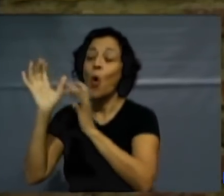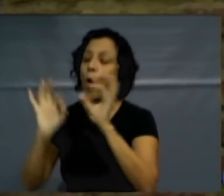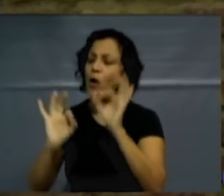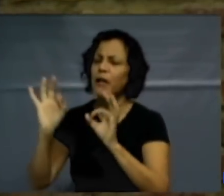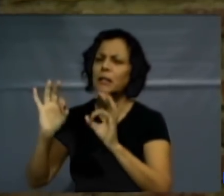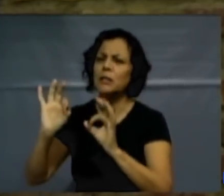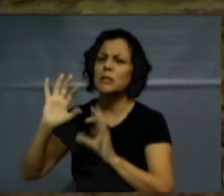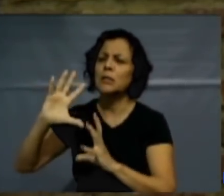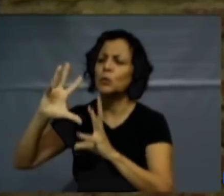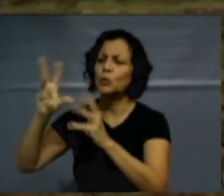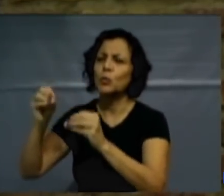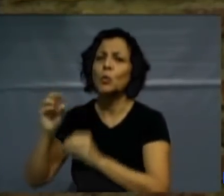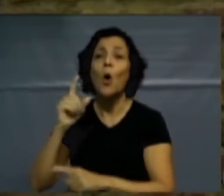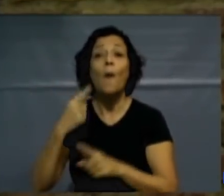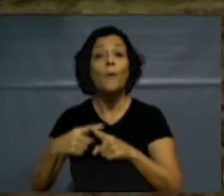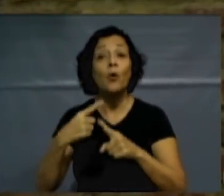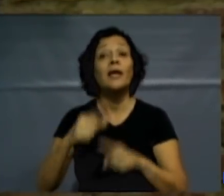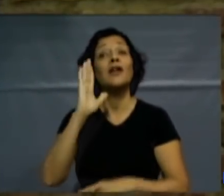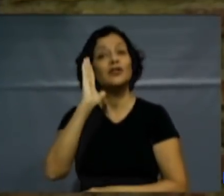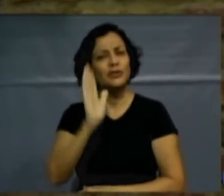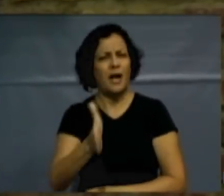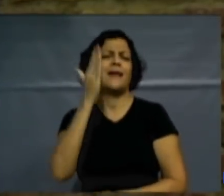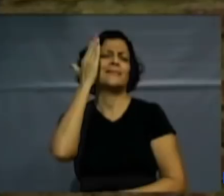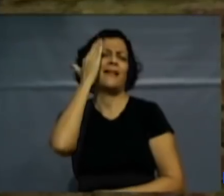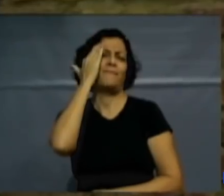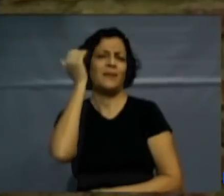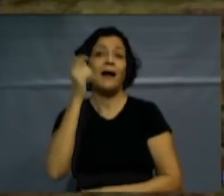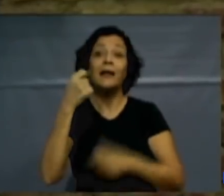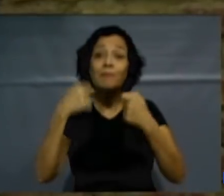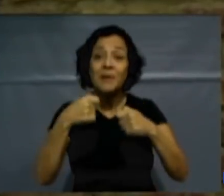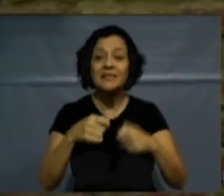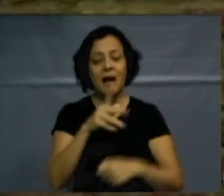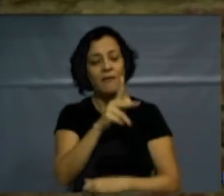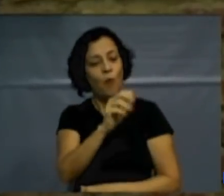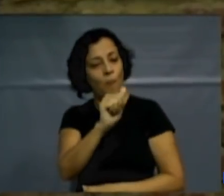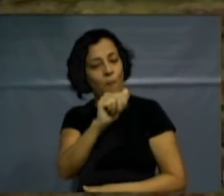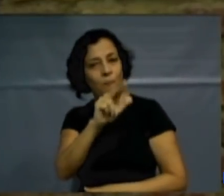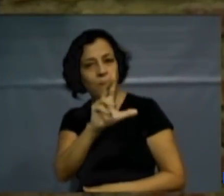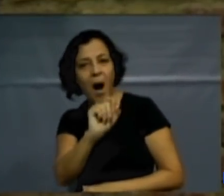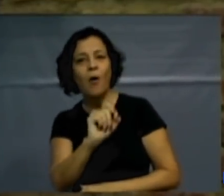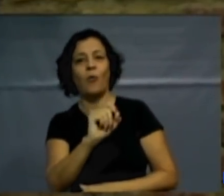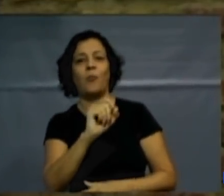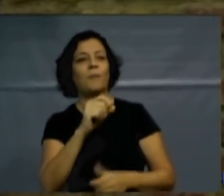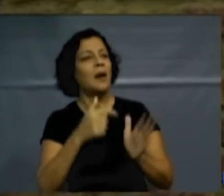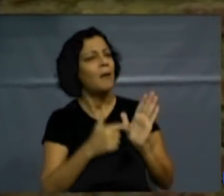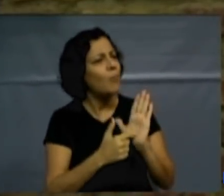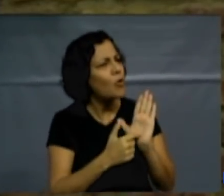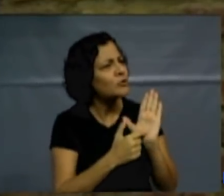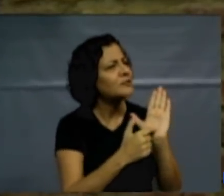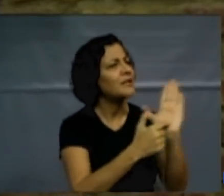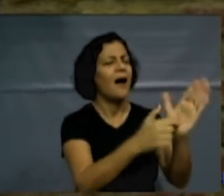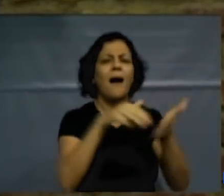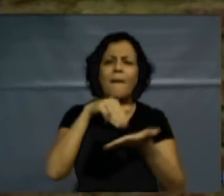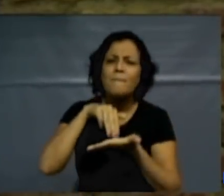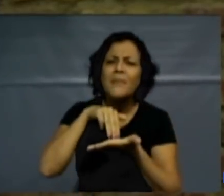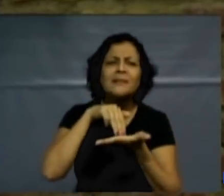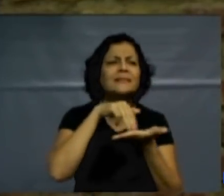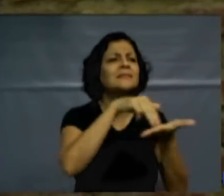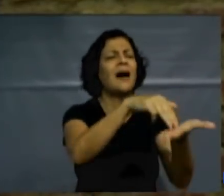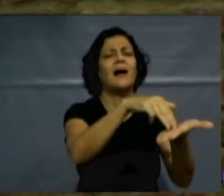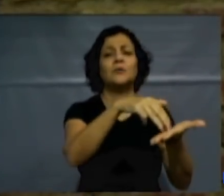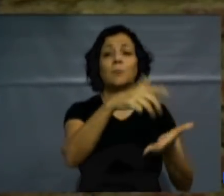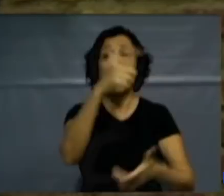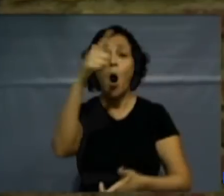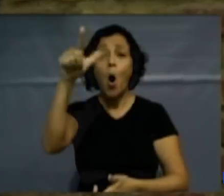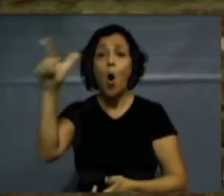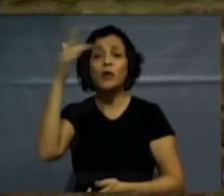já sabia que precisava de um Paulo para levar a mensagem aos gentios. Os gentios eram os estrangeiros, eram